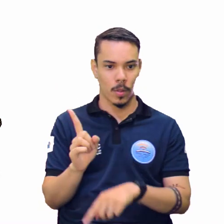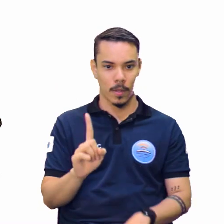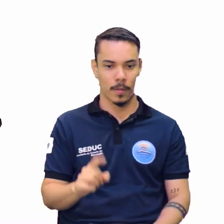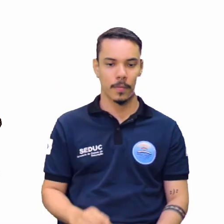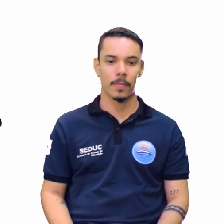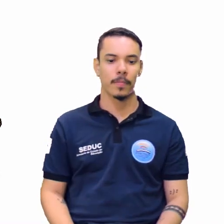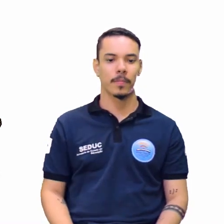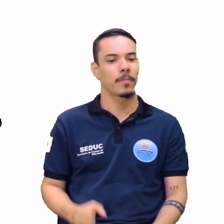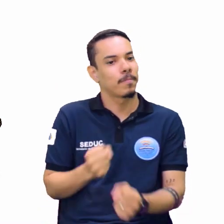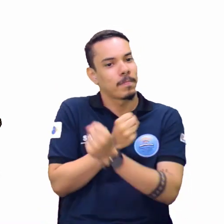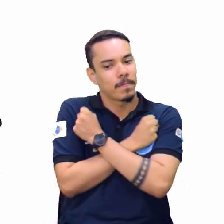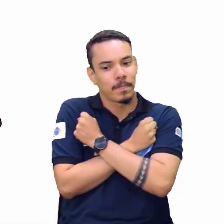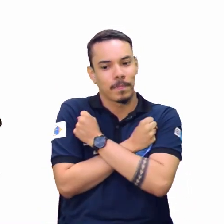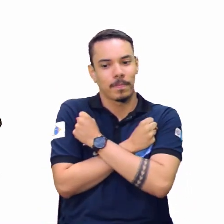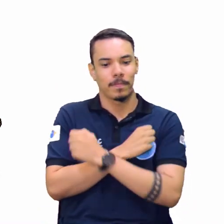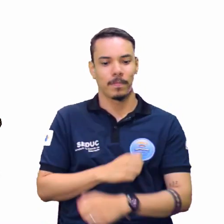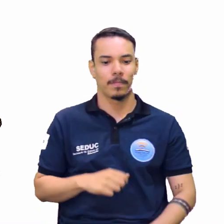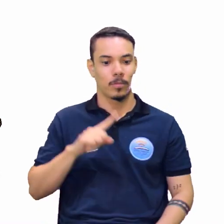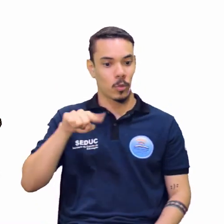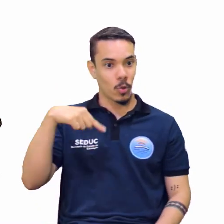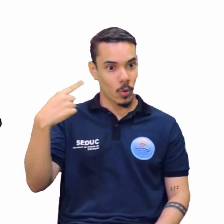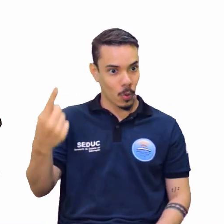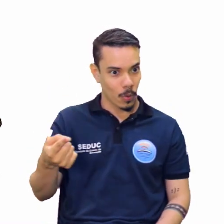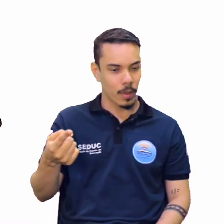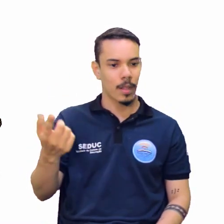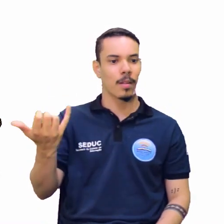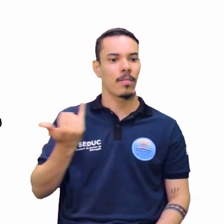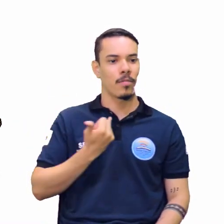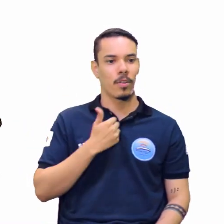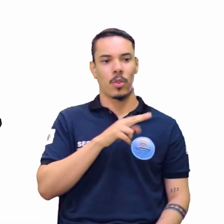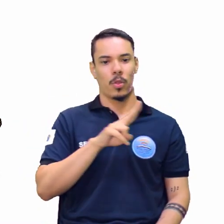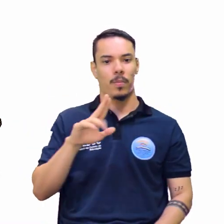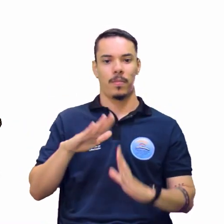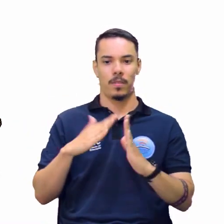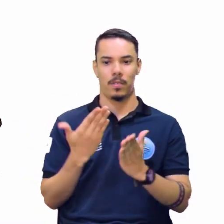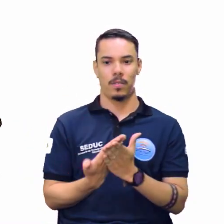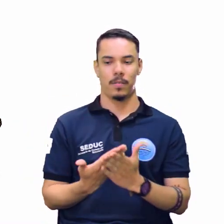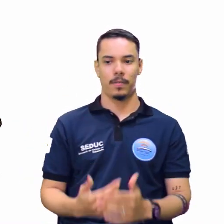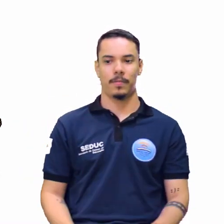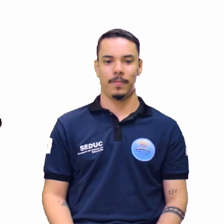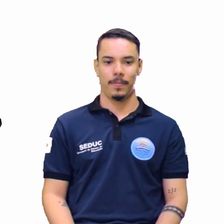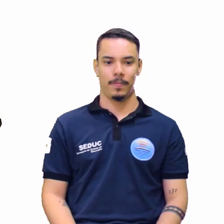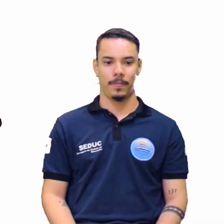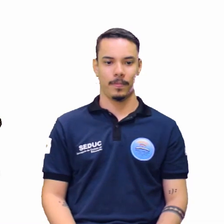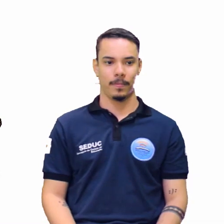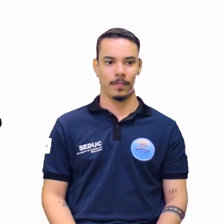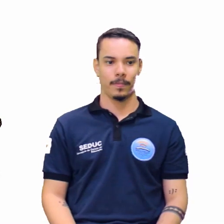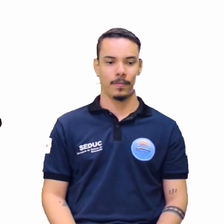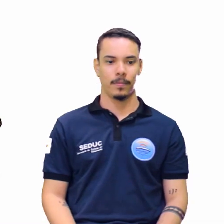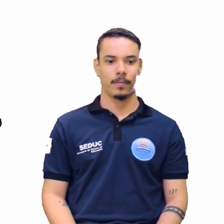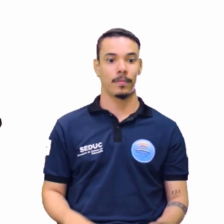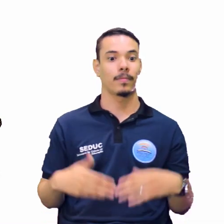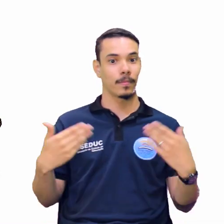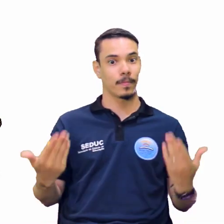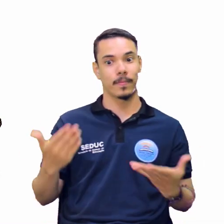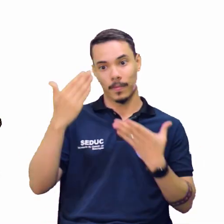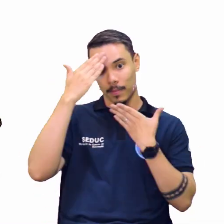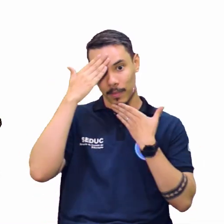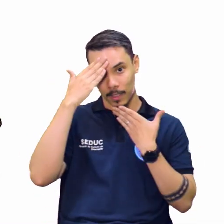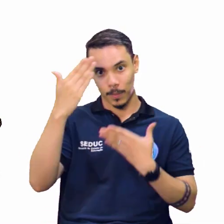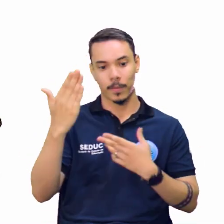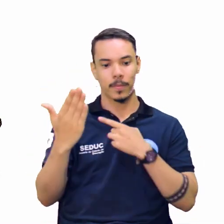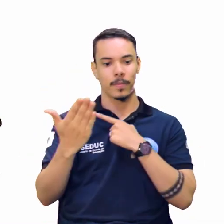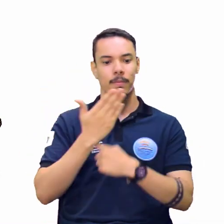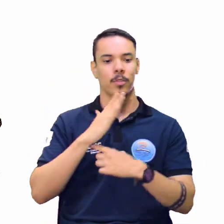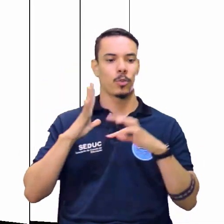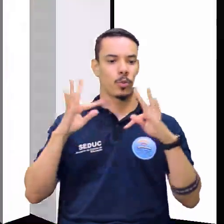é um forte abraço aí para turma na próxima vez você envia com o nome da escola Beleza então amado muito obrigada pela